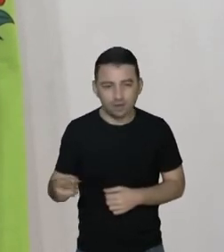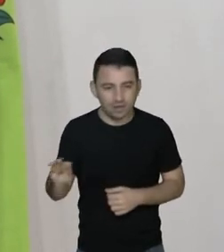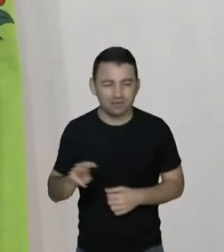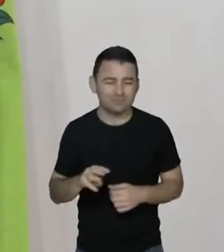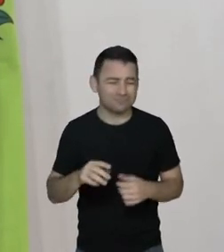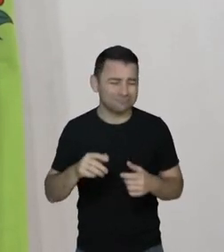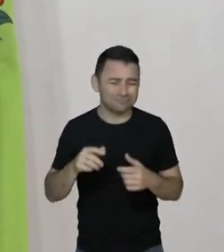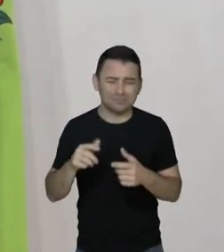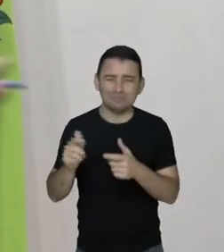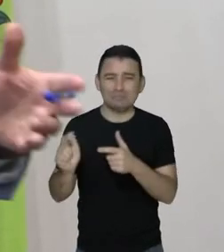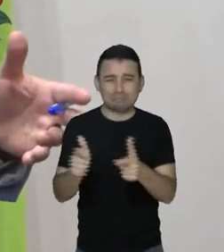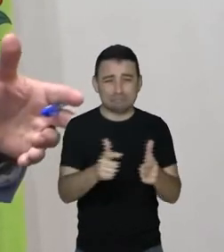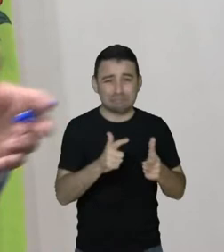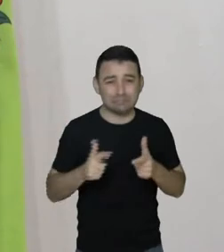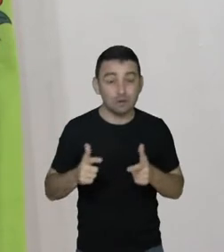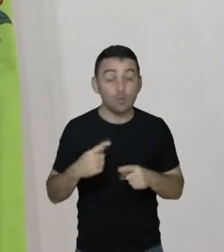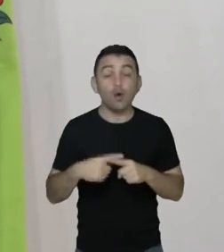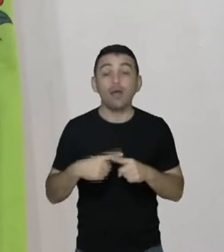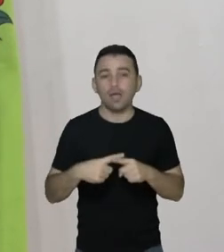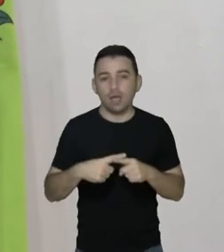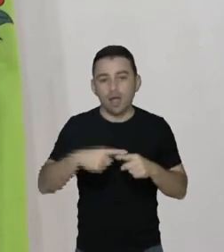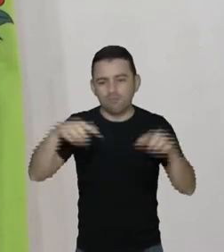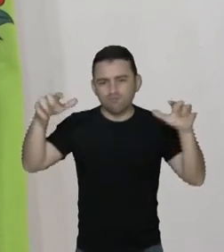seja, os rios transbordaram,